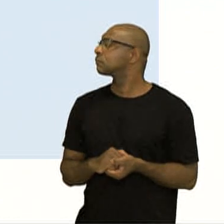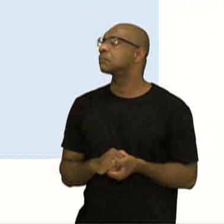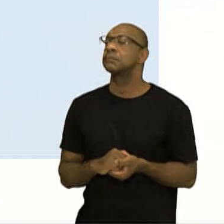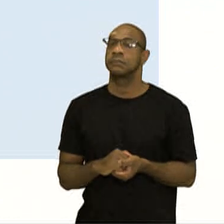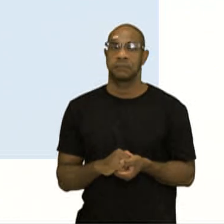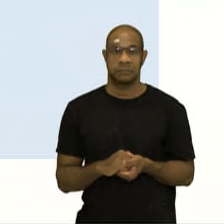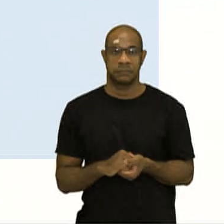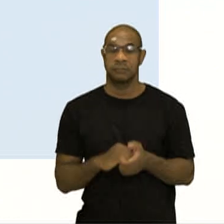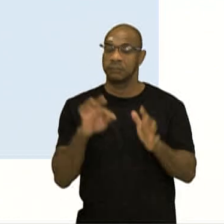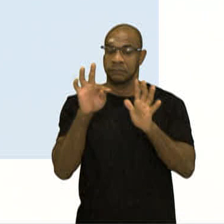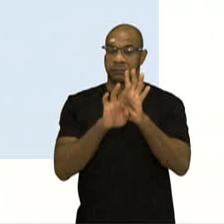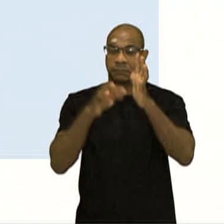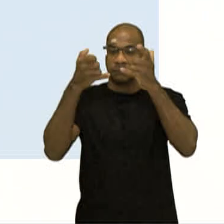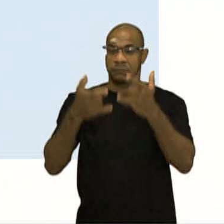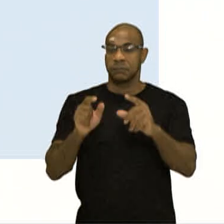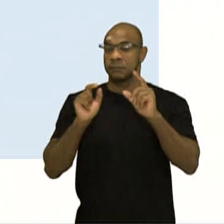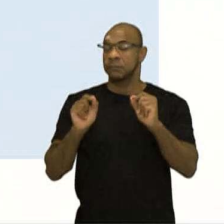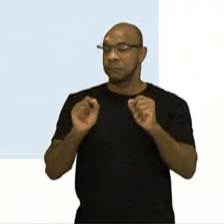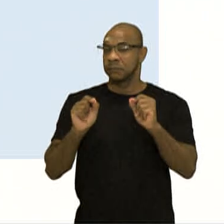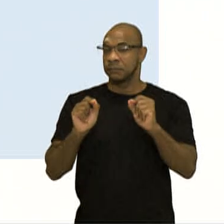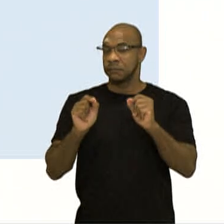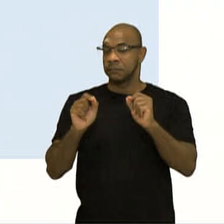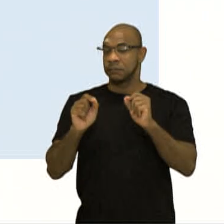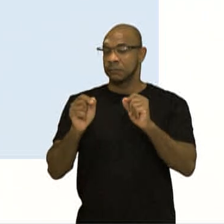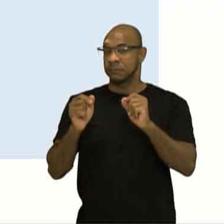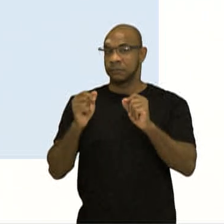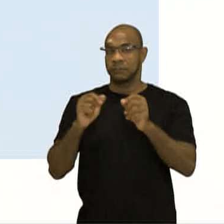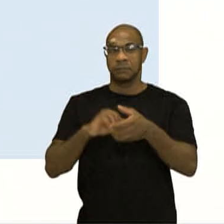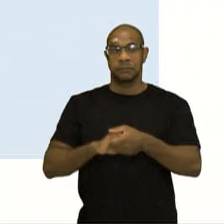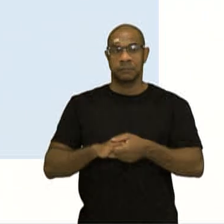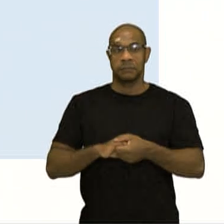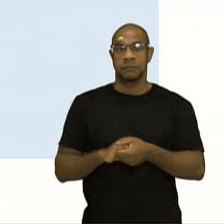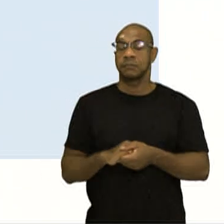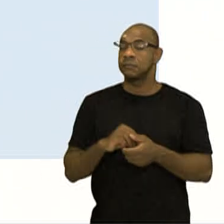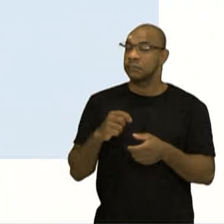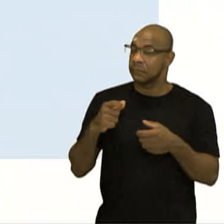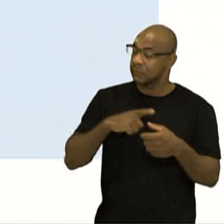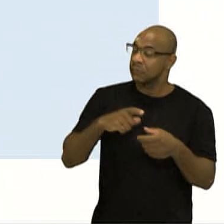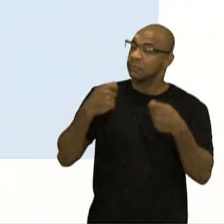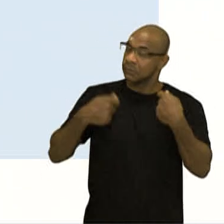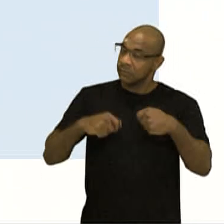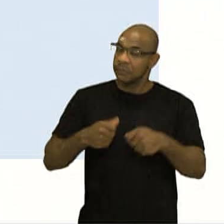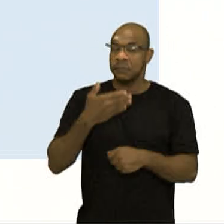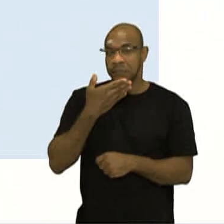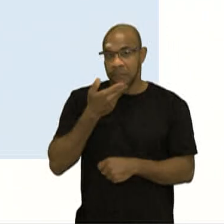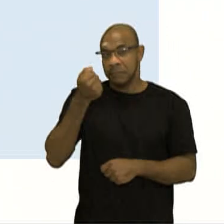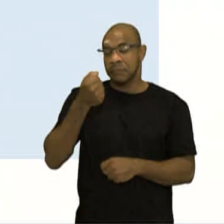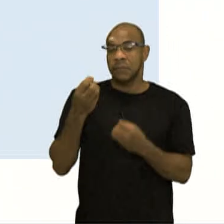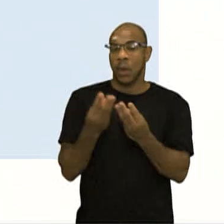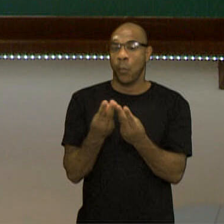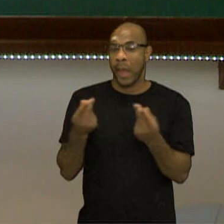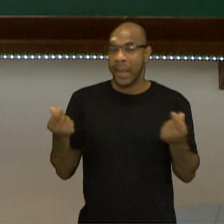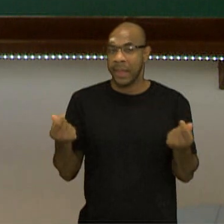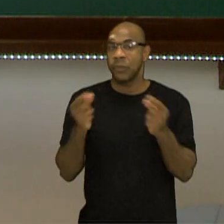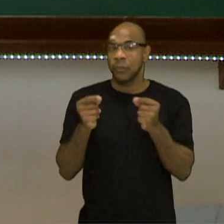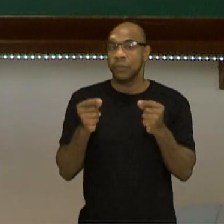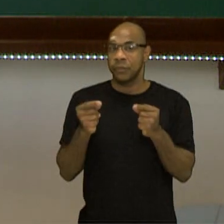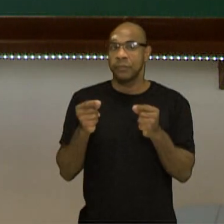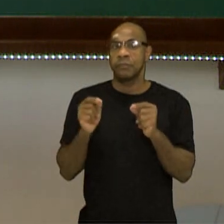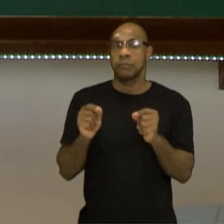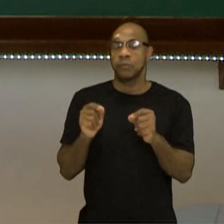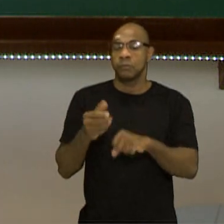Bom, o texto diz para nós que há uma necessidade de se melhorar a qualidade nos centros